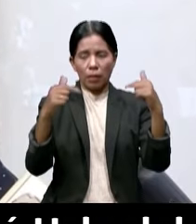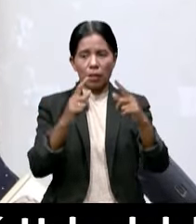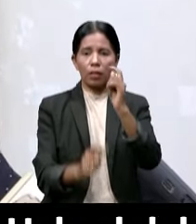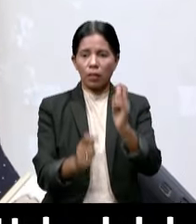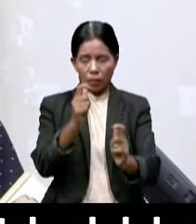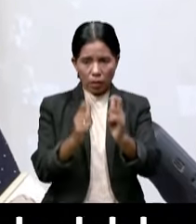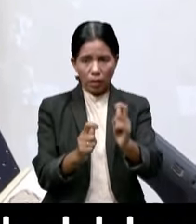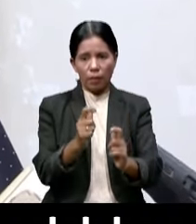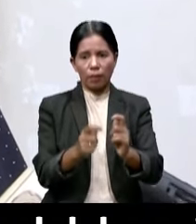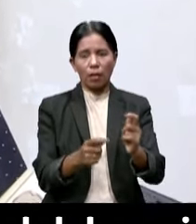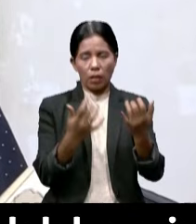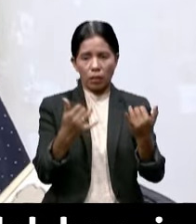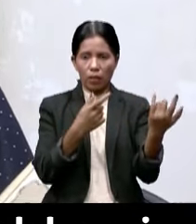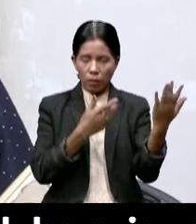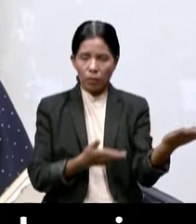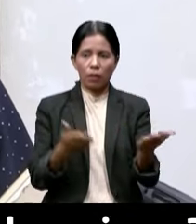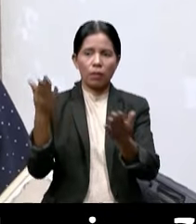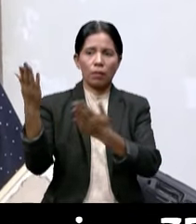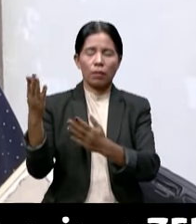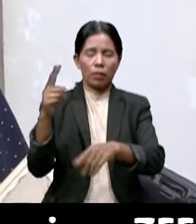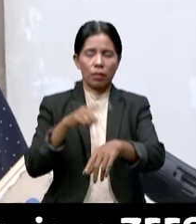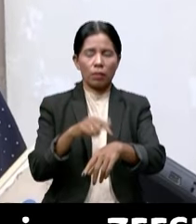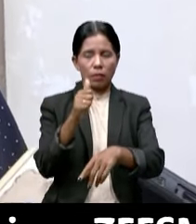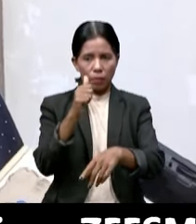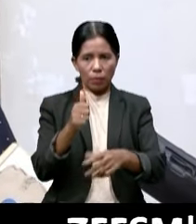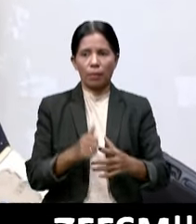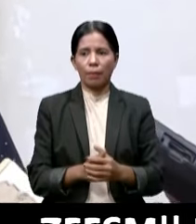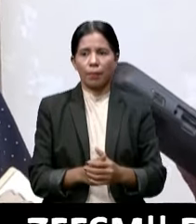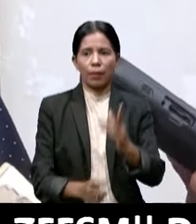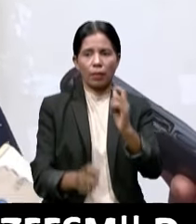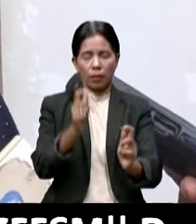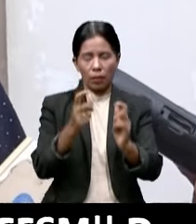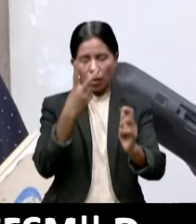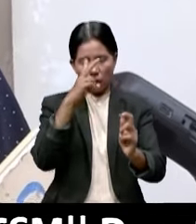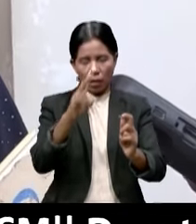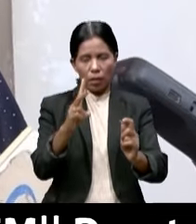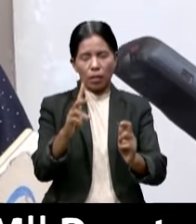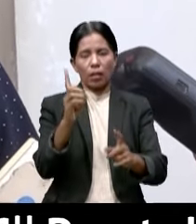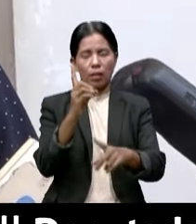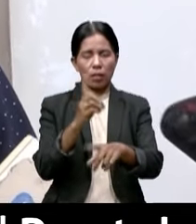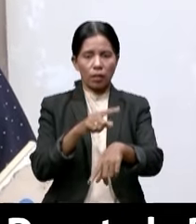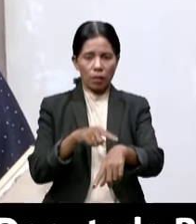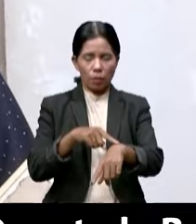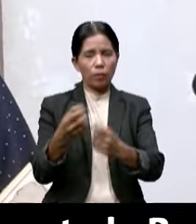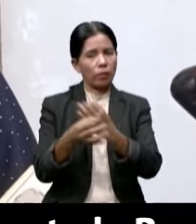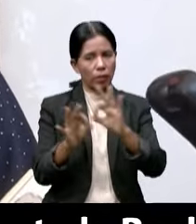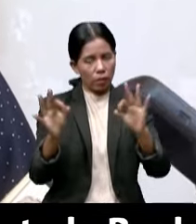ia a Dubai 10 horas Liona então tribunal aí vai a prazo de detenção né Liona então